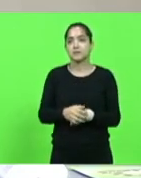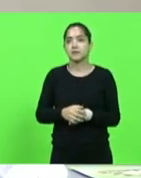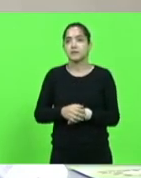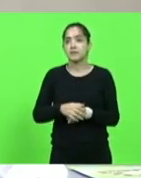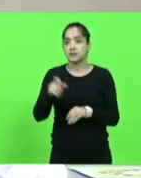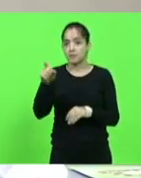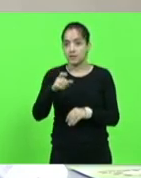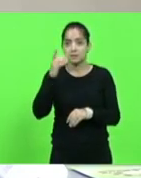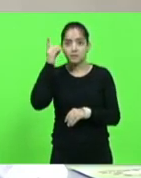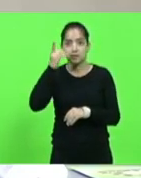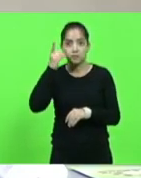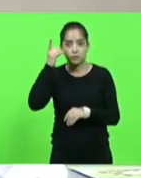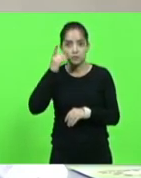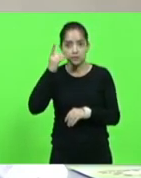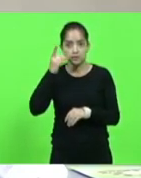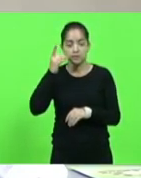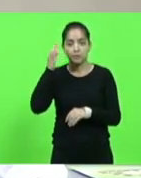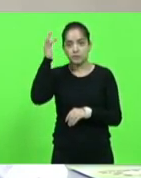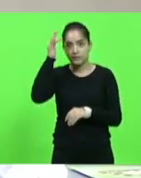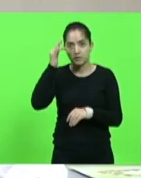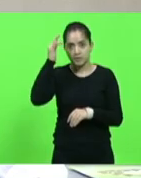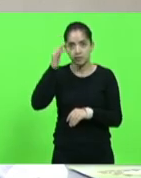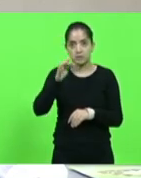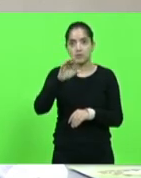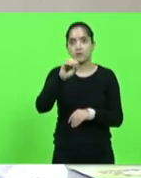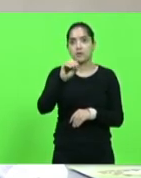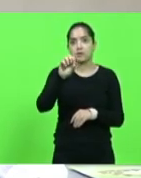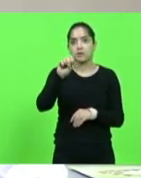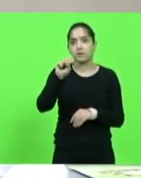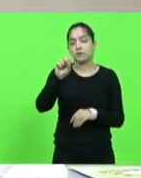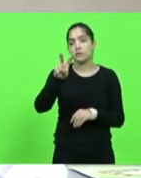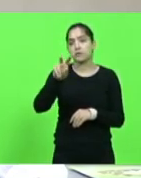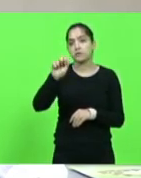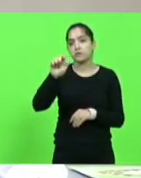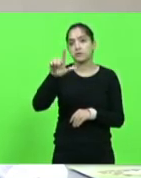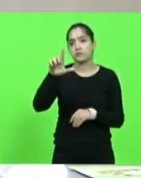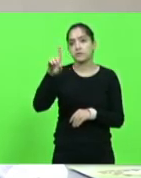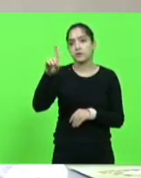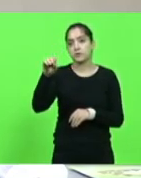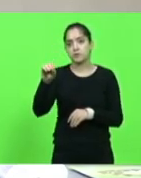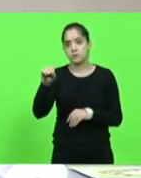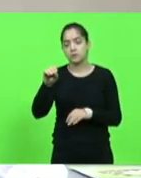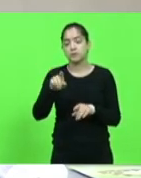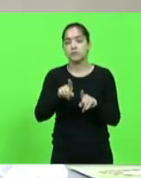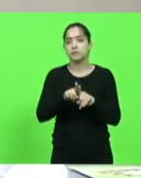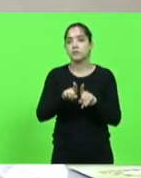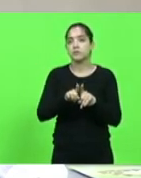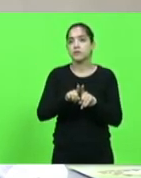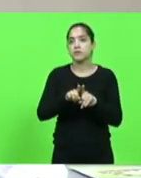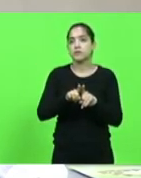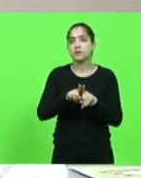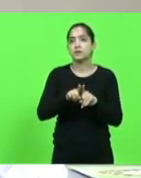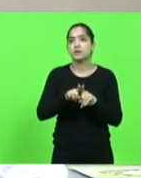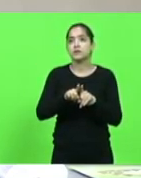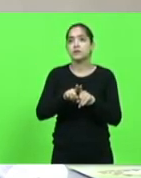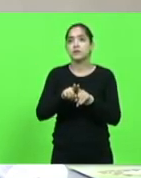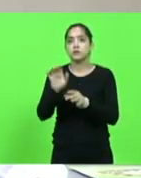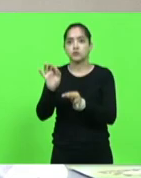ex-deputado, filósofo, historiador Oswaldo de la Justina e o renomado jurista